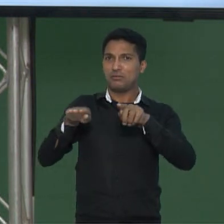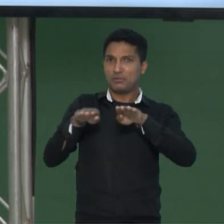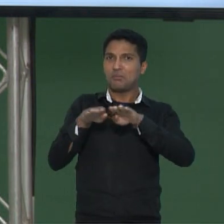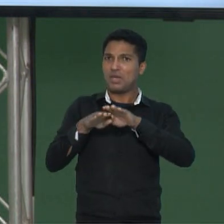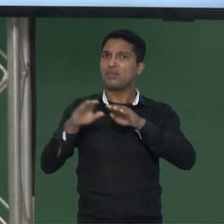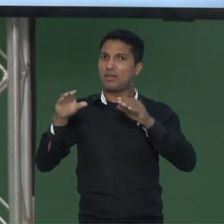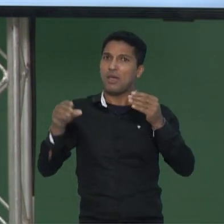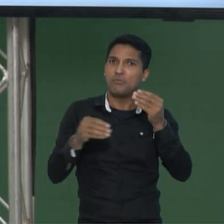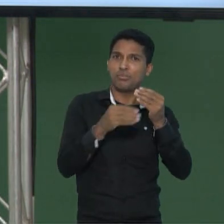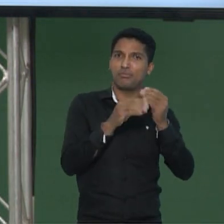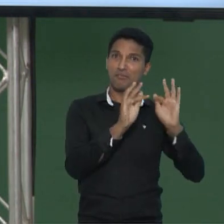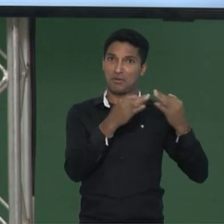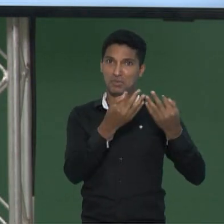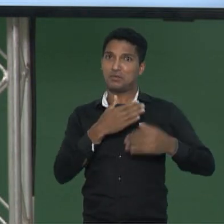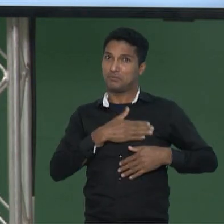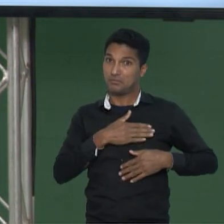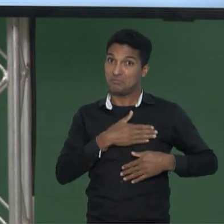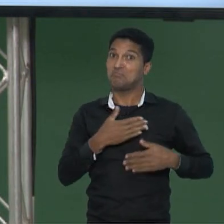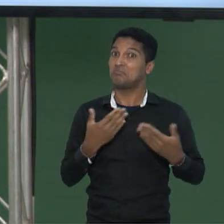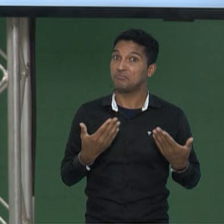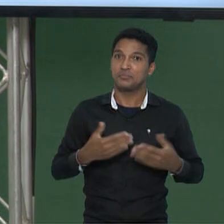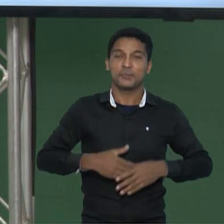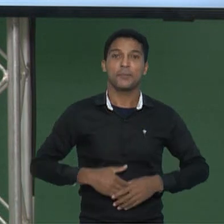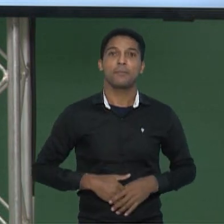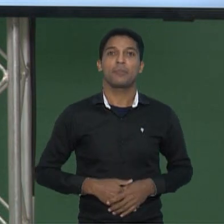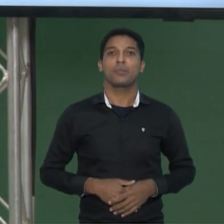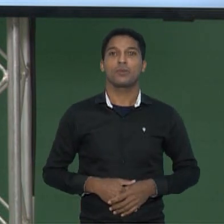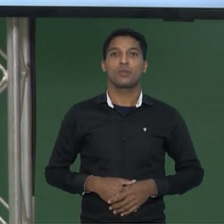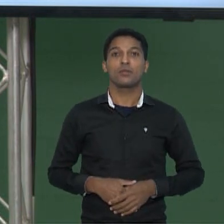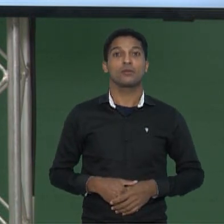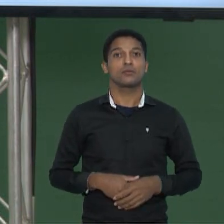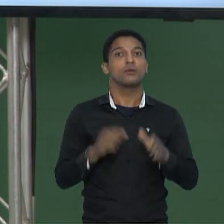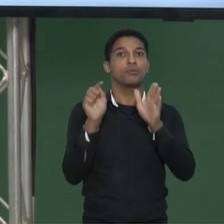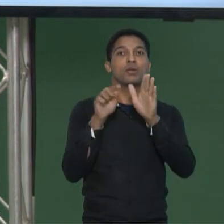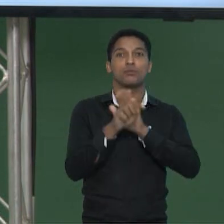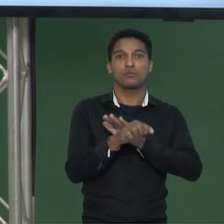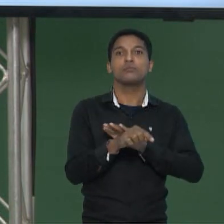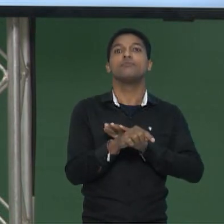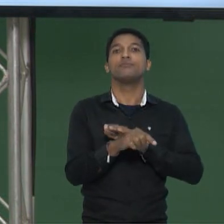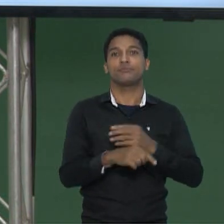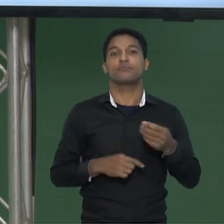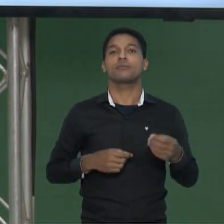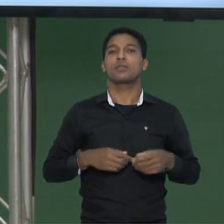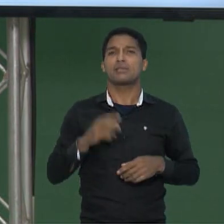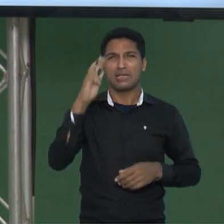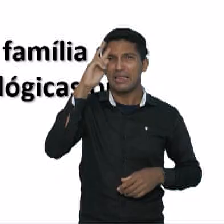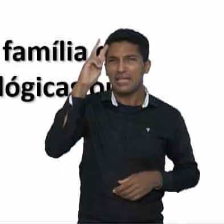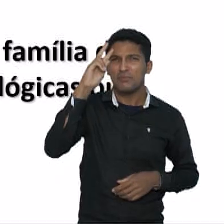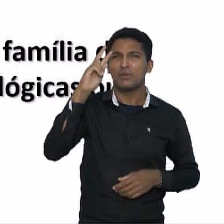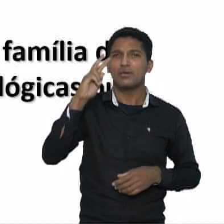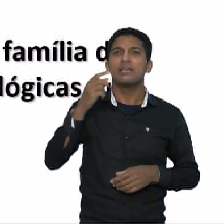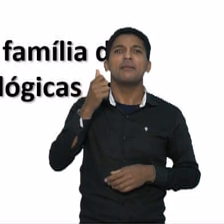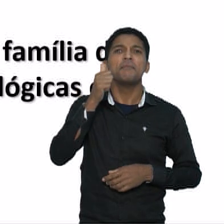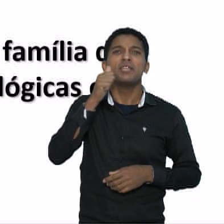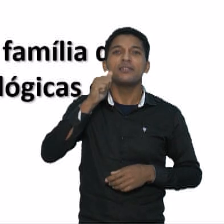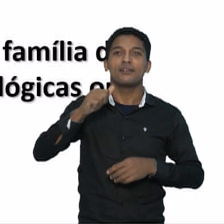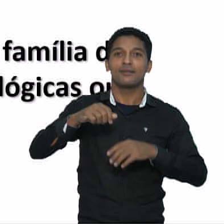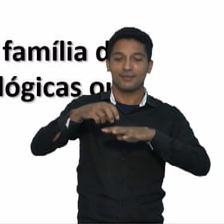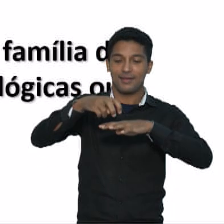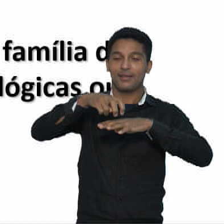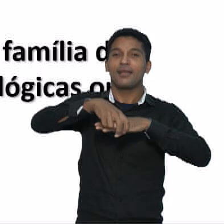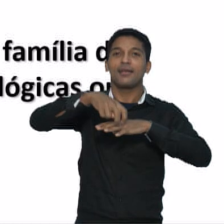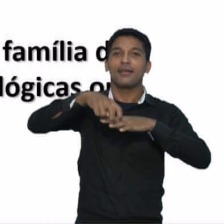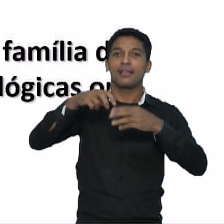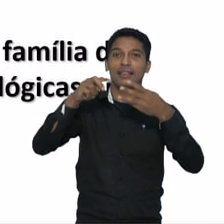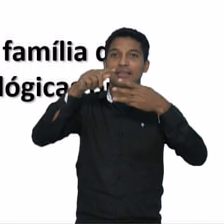2. As meninas em destaque. Lembram aquelas 3 menininhas que estavam sentadas na escada? Elas não